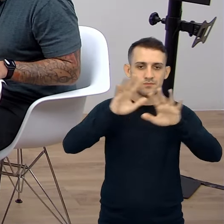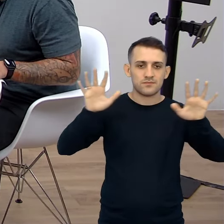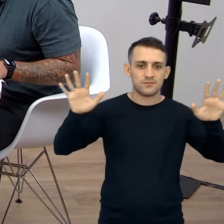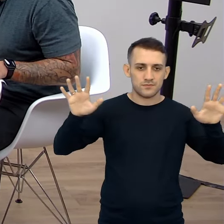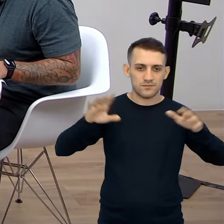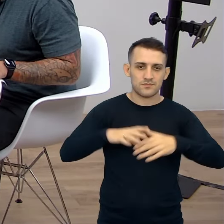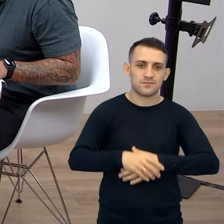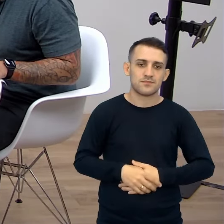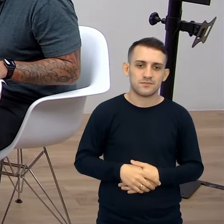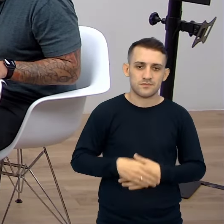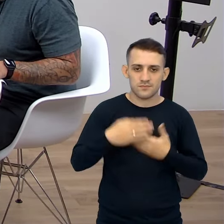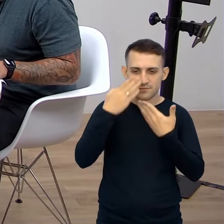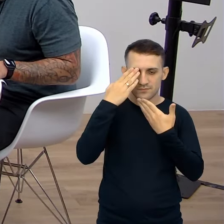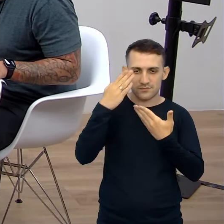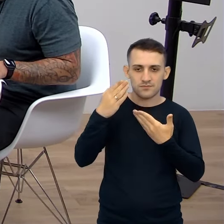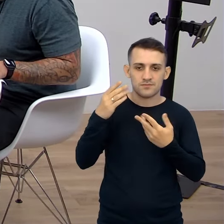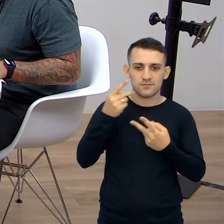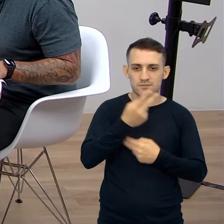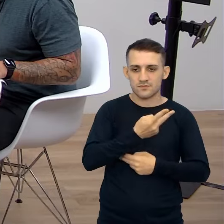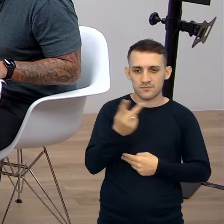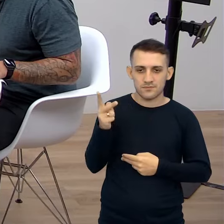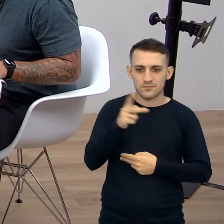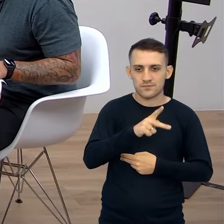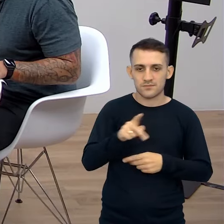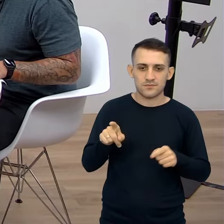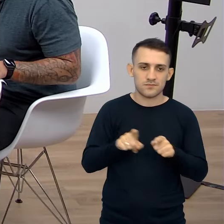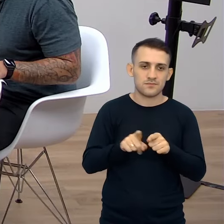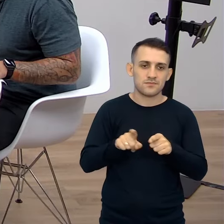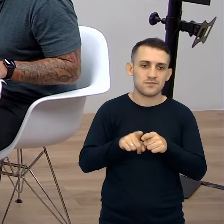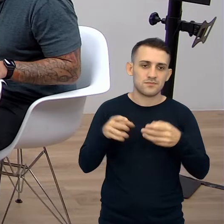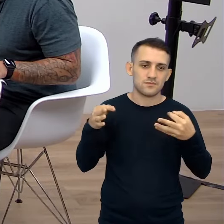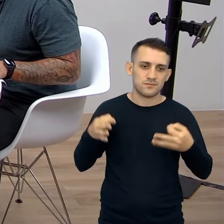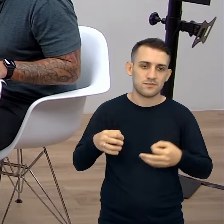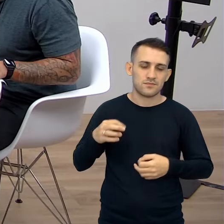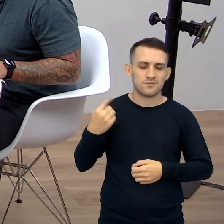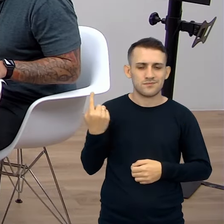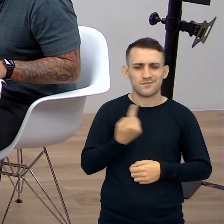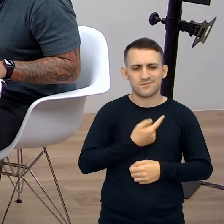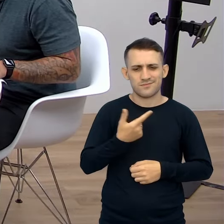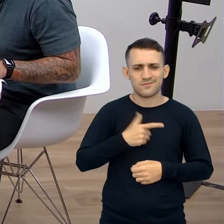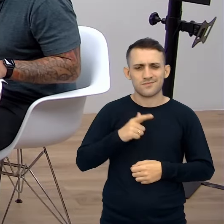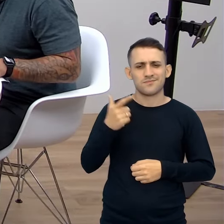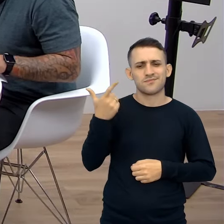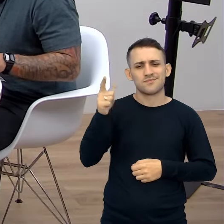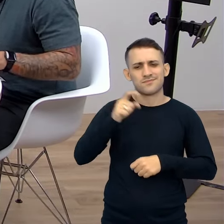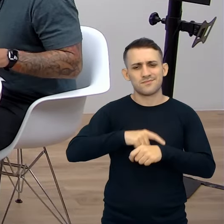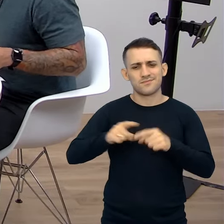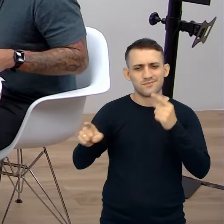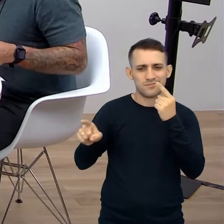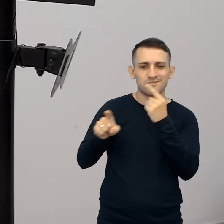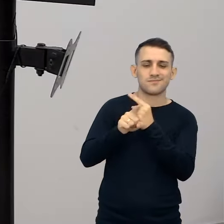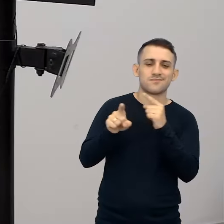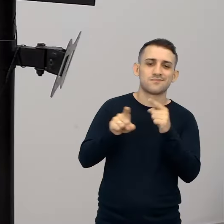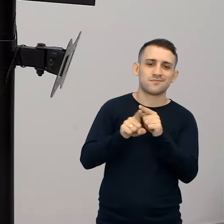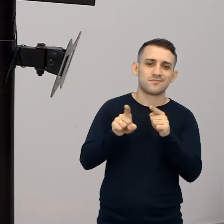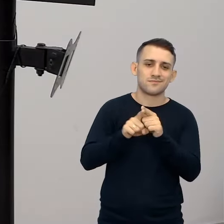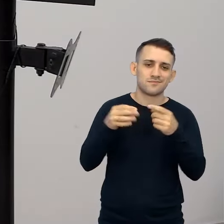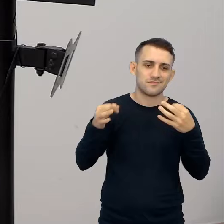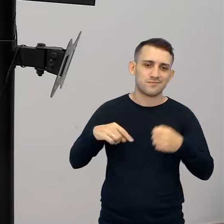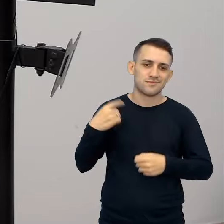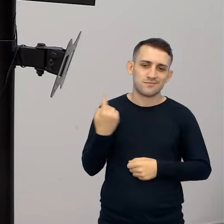falando o dia inteiro. Agradeço a Rosa e o Elton por esse momento também, tá? Nós vamos Muito ter obrigada. outras ocasiões, né? Espero que tenhamos, sim.